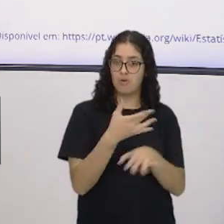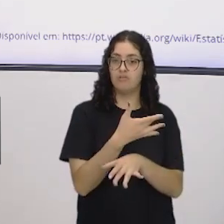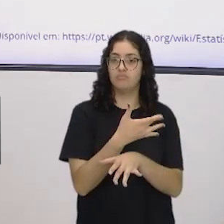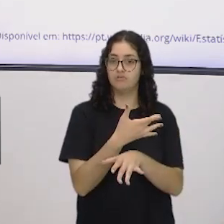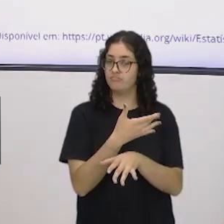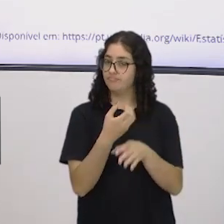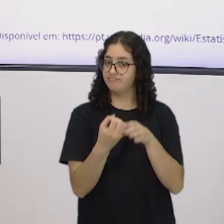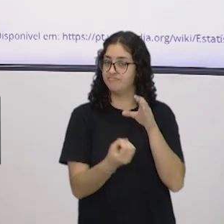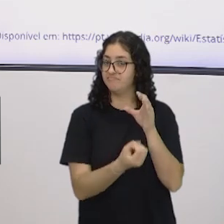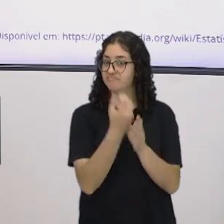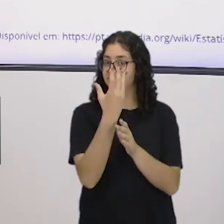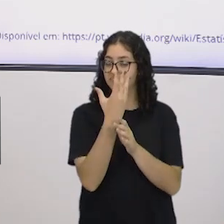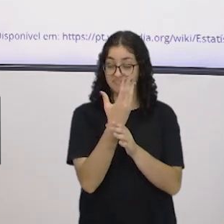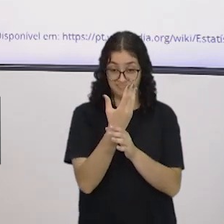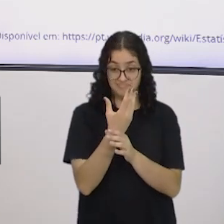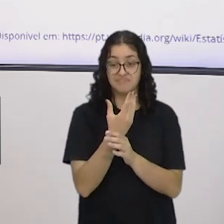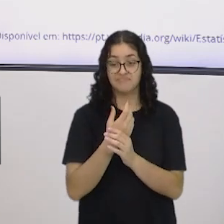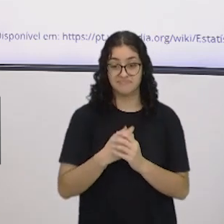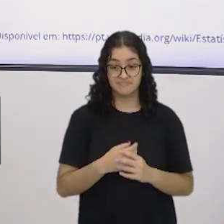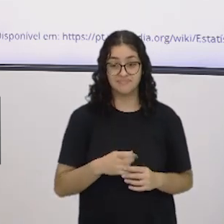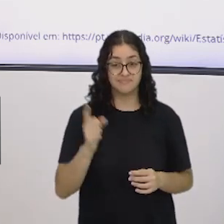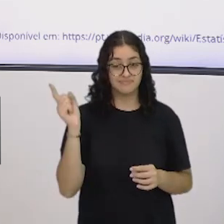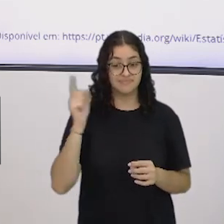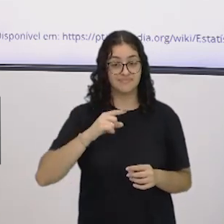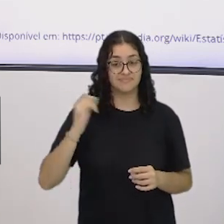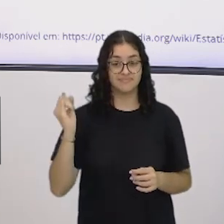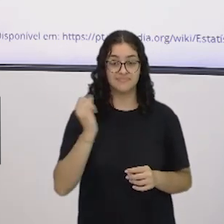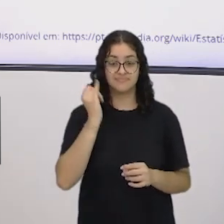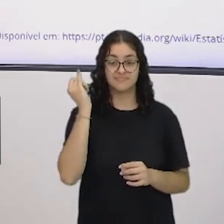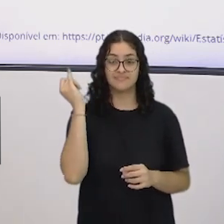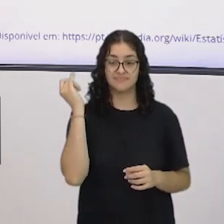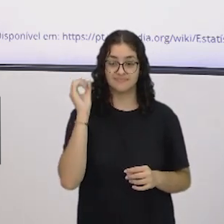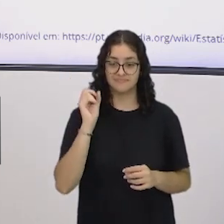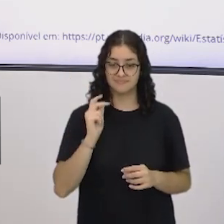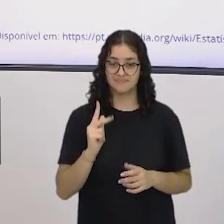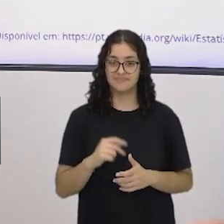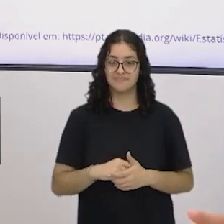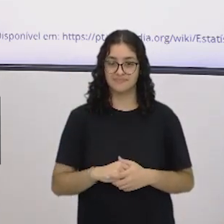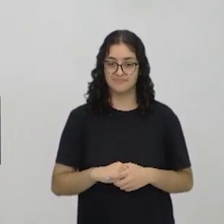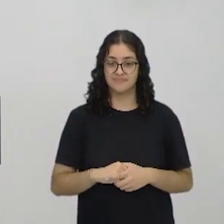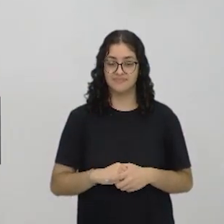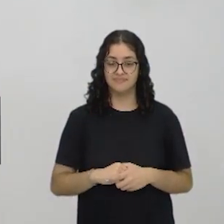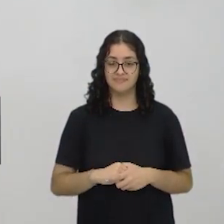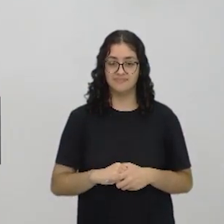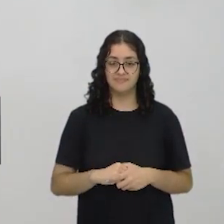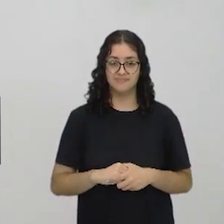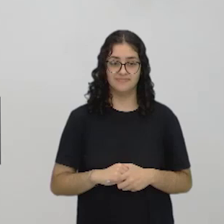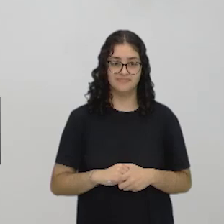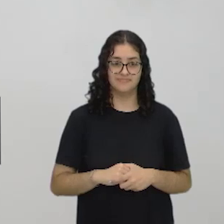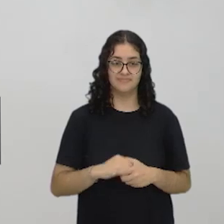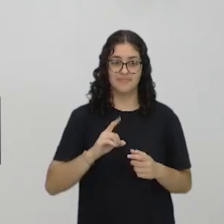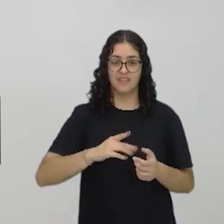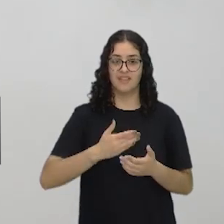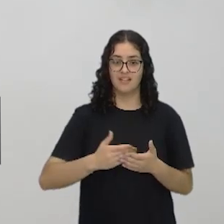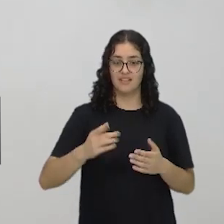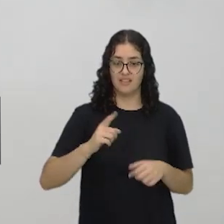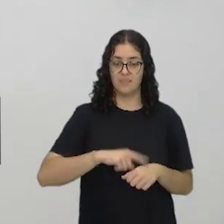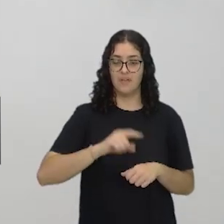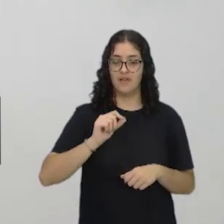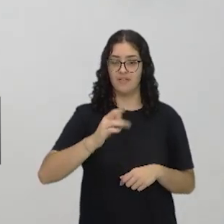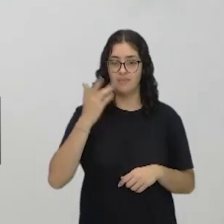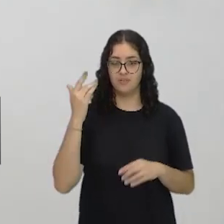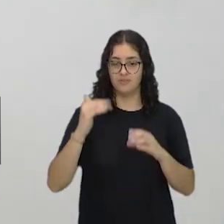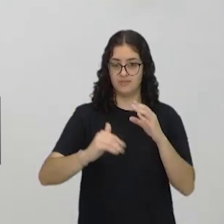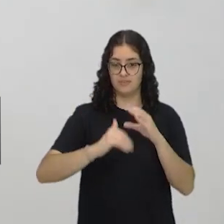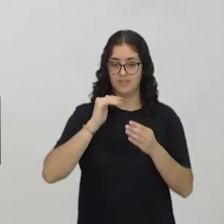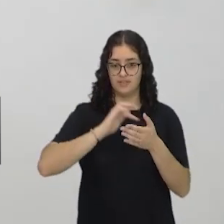todos produzidos, né? Isso é importante. Super. Certo? Muito rápido. E, assim, quem não está perdendo tempo também é o pessoal aqui no chat que